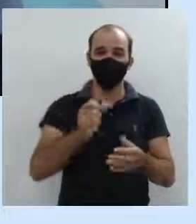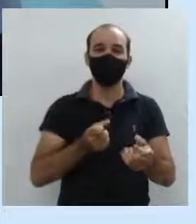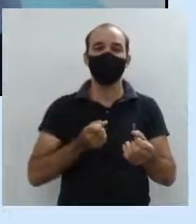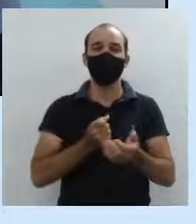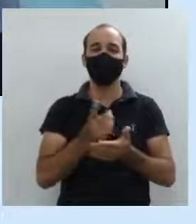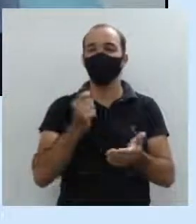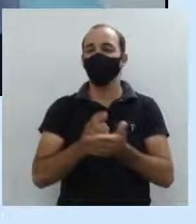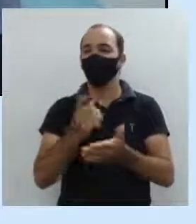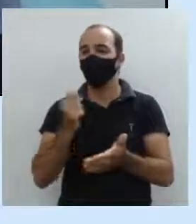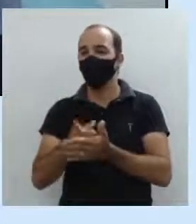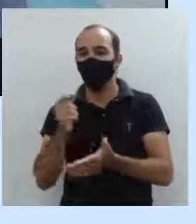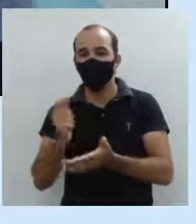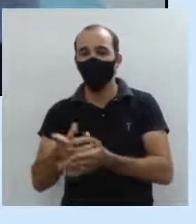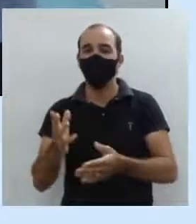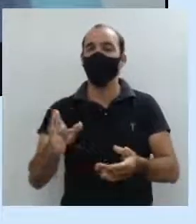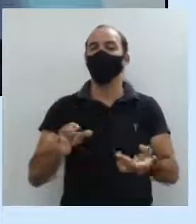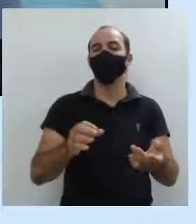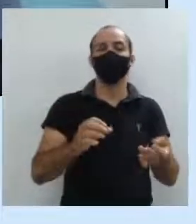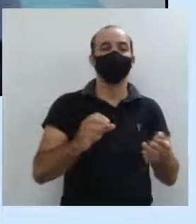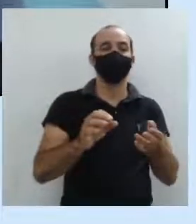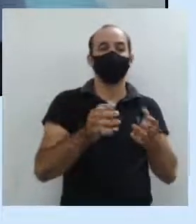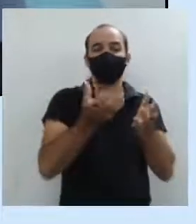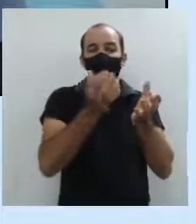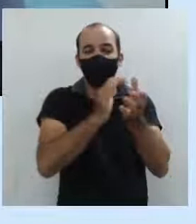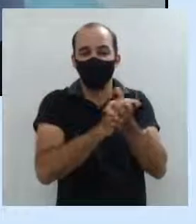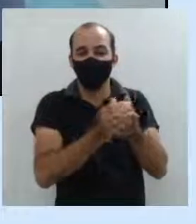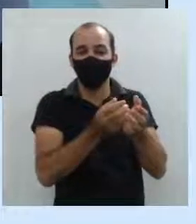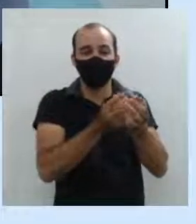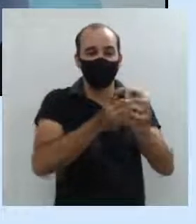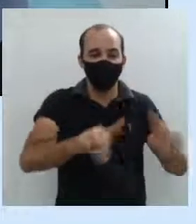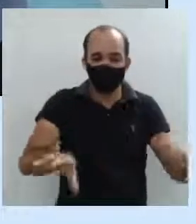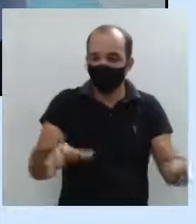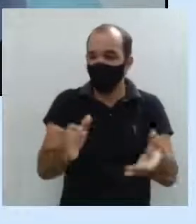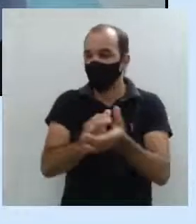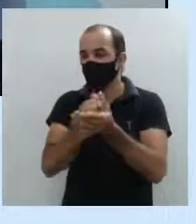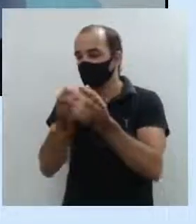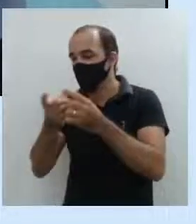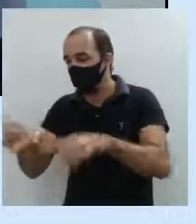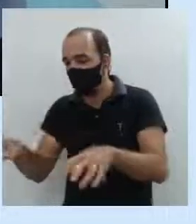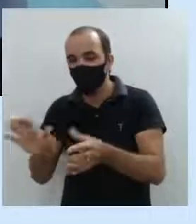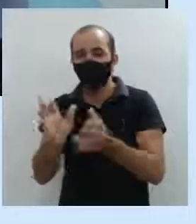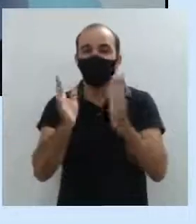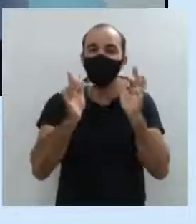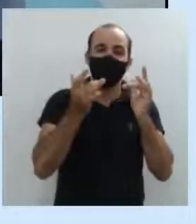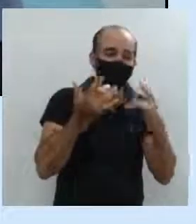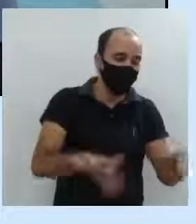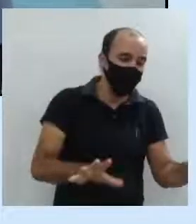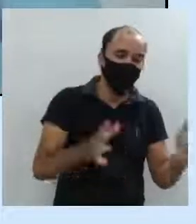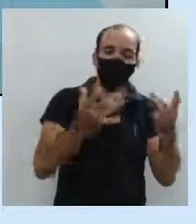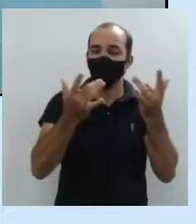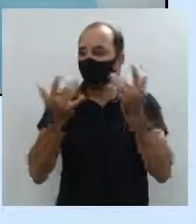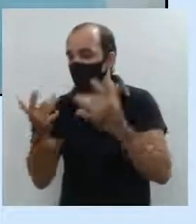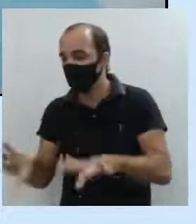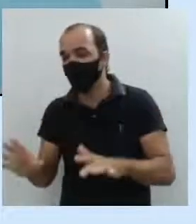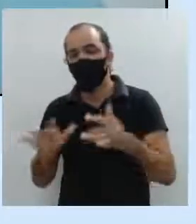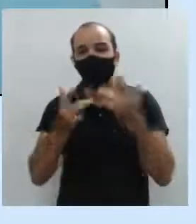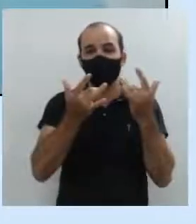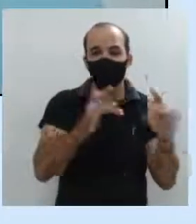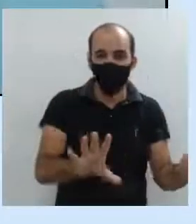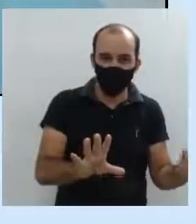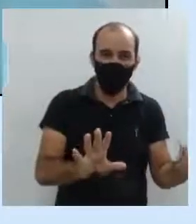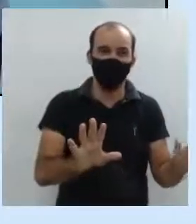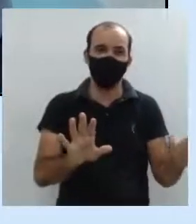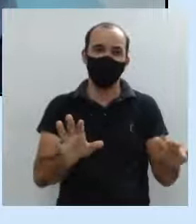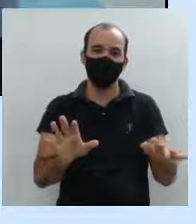relacionamentos sólidos. As pessoas vivem relacionamentos agora descartáveis. E se eu fizer uma pergunta para você, você vai dizer